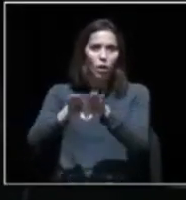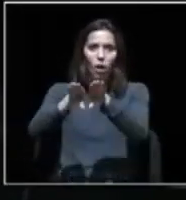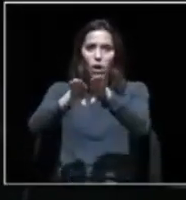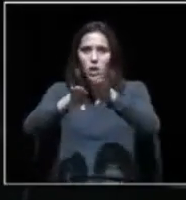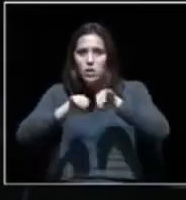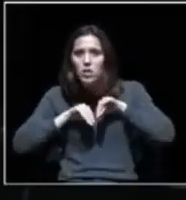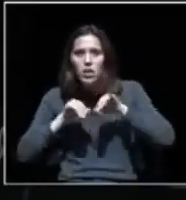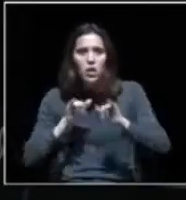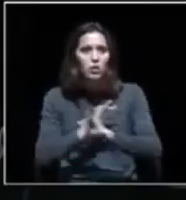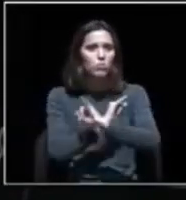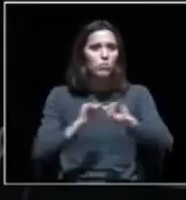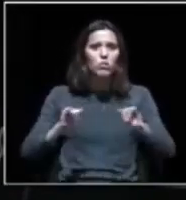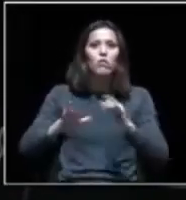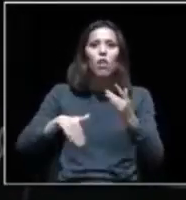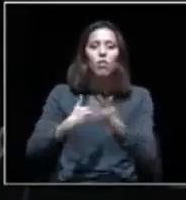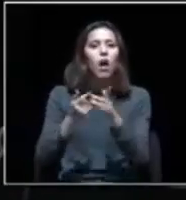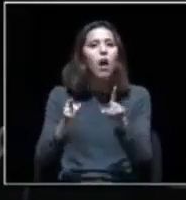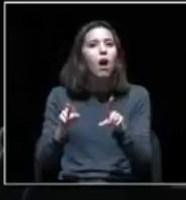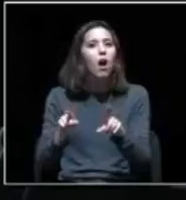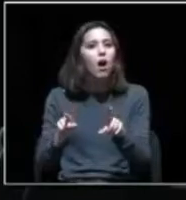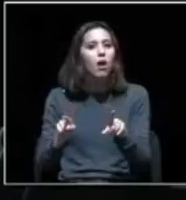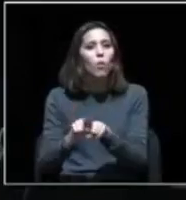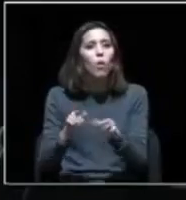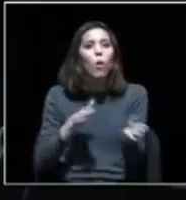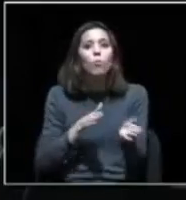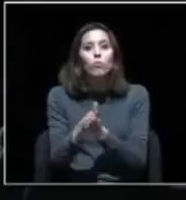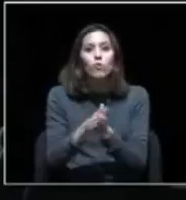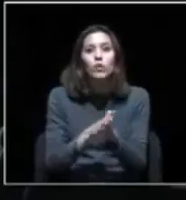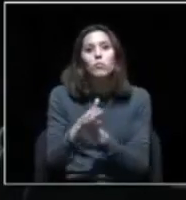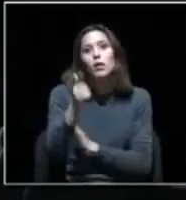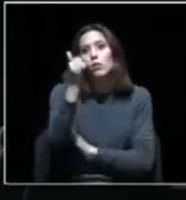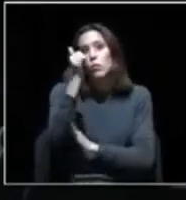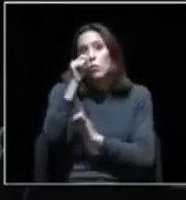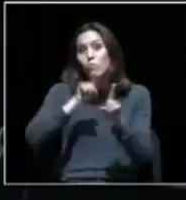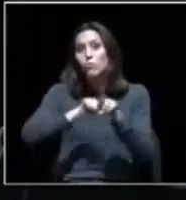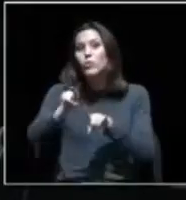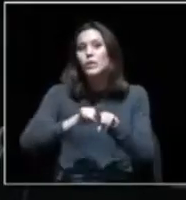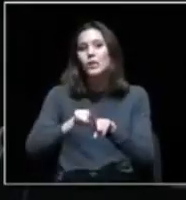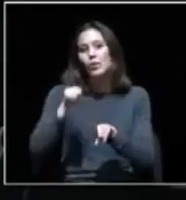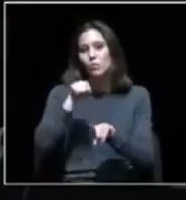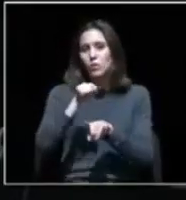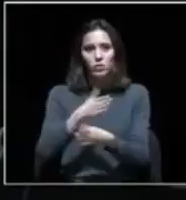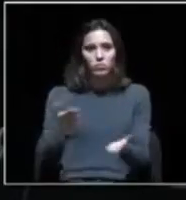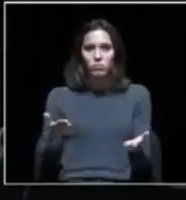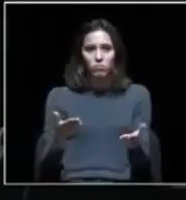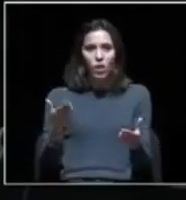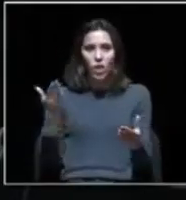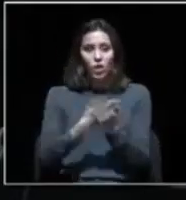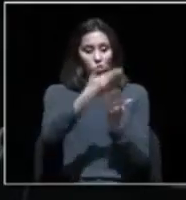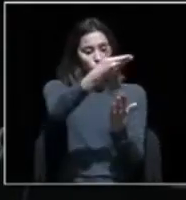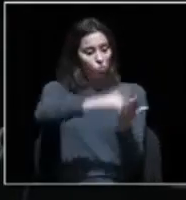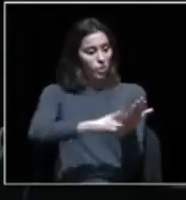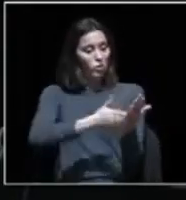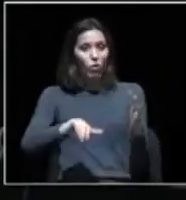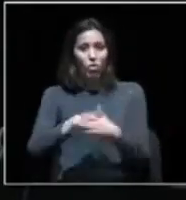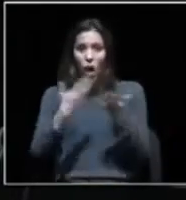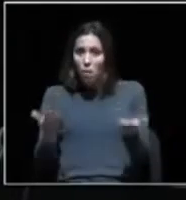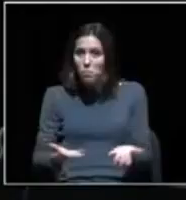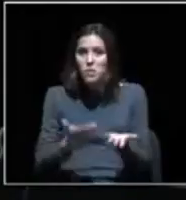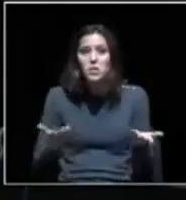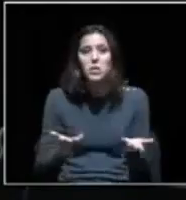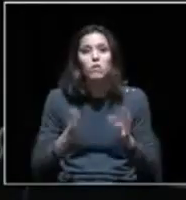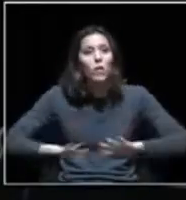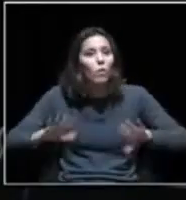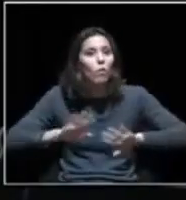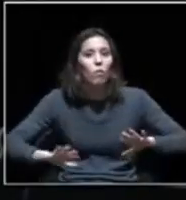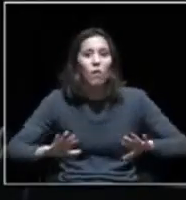para qualquer instrumentalização ou aproveitamento político. Este documento em nada procura um clima pacífico e de